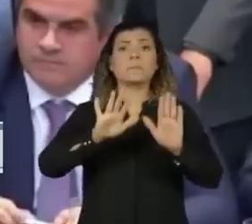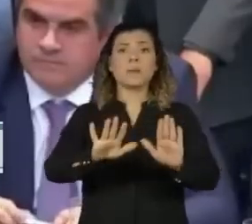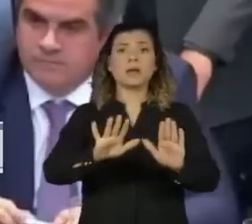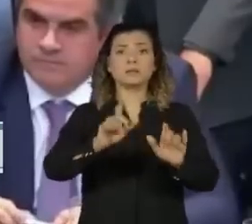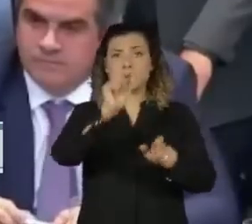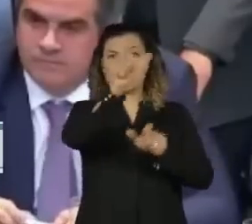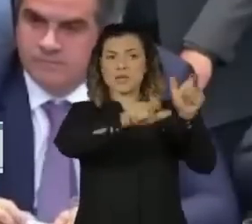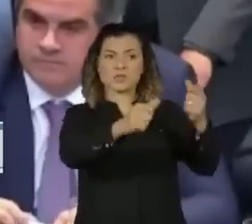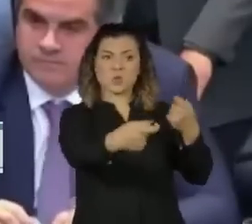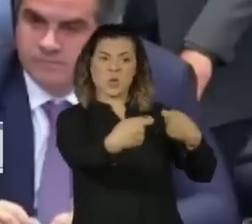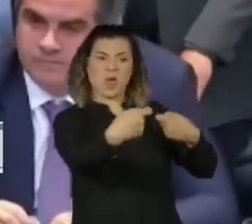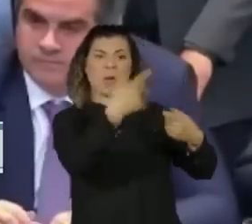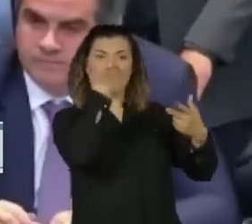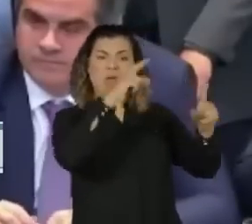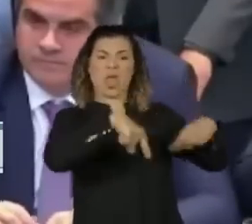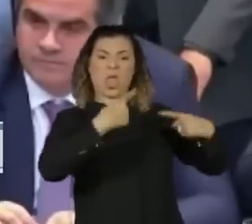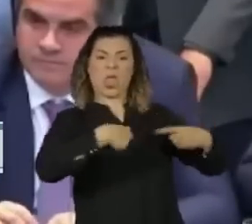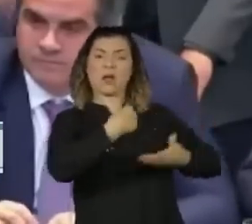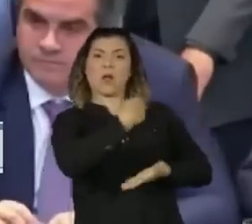querem obrigá-la a falar.